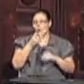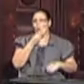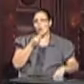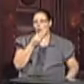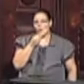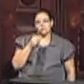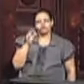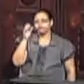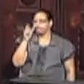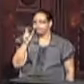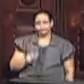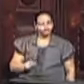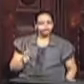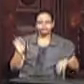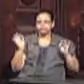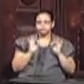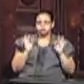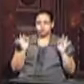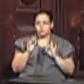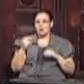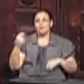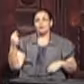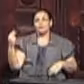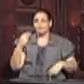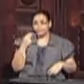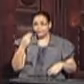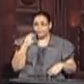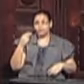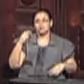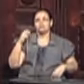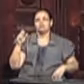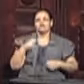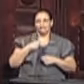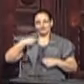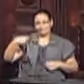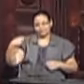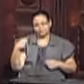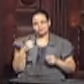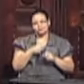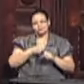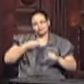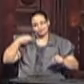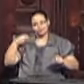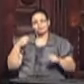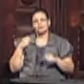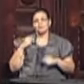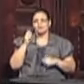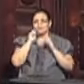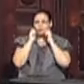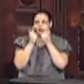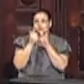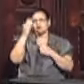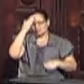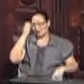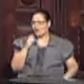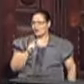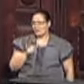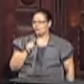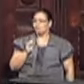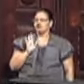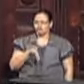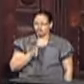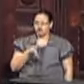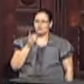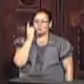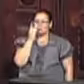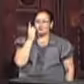homem me viram ser espancada moralmente. E o senhor sabe disso, porque o senhor era deputado